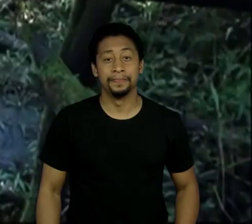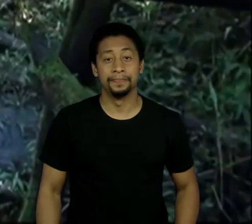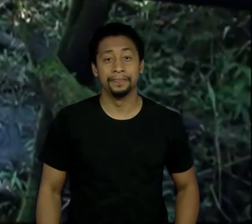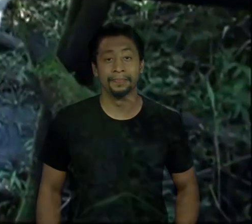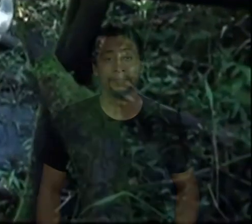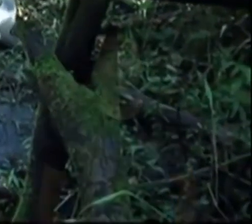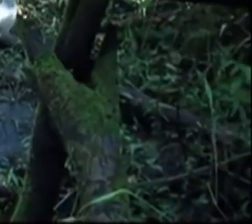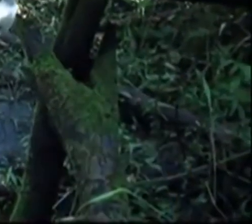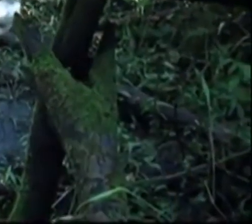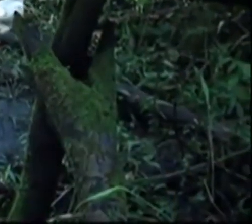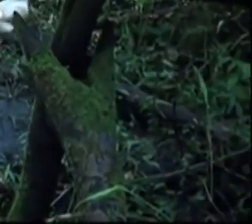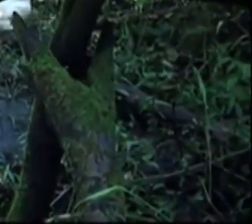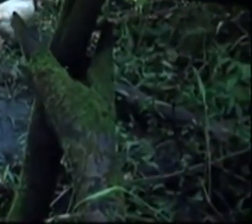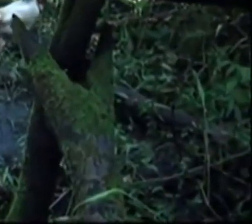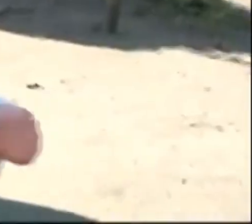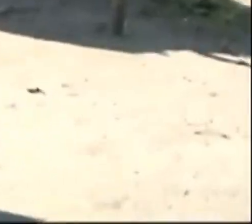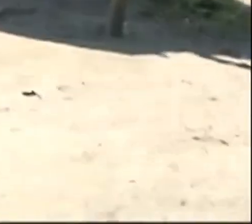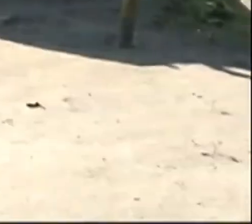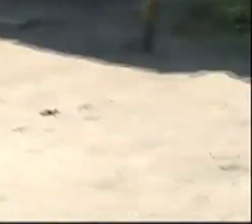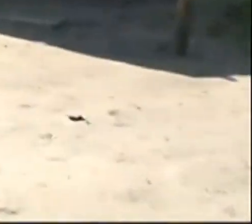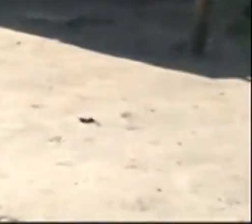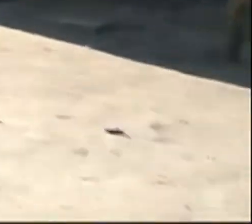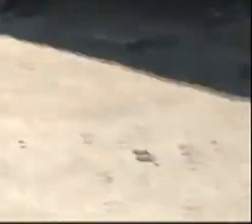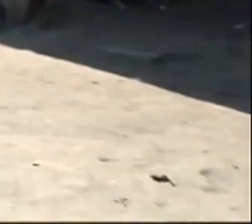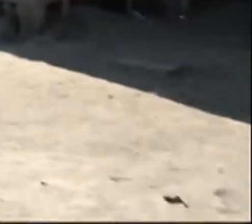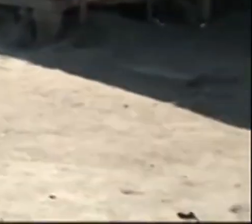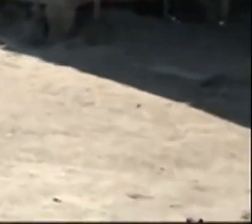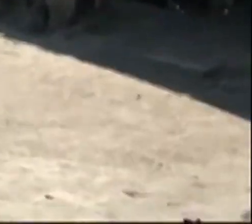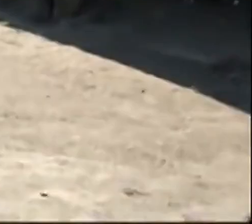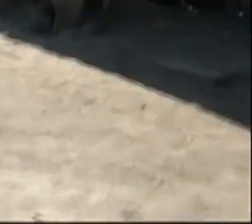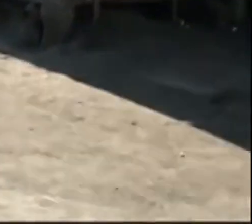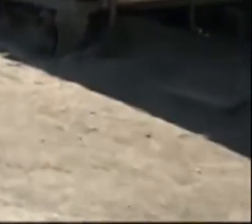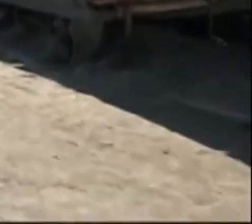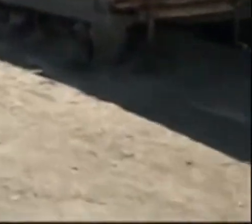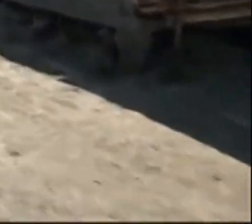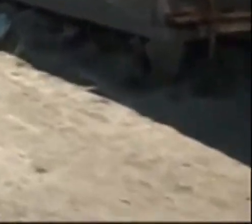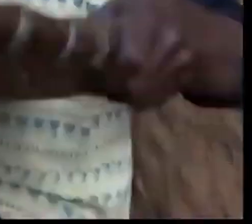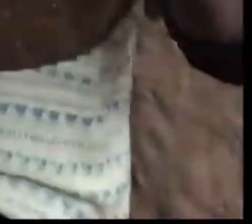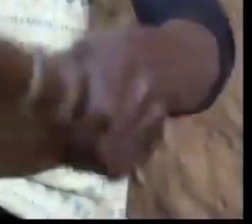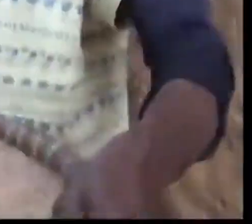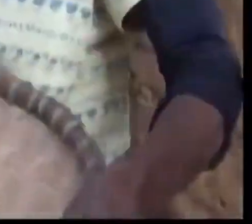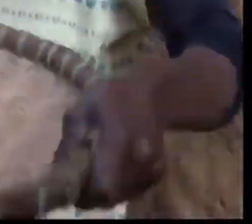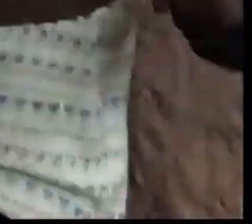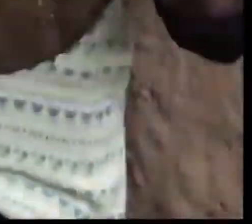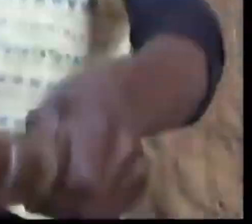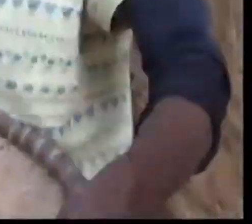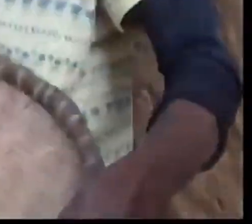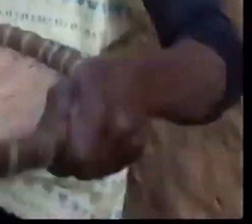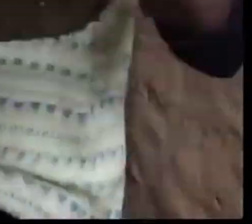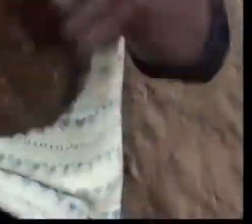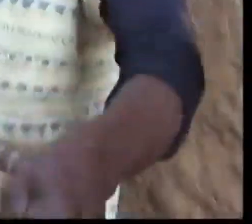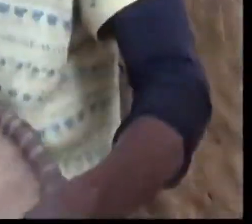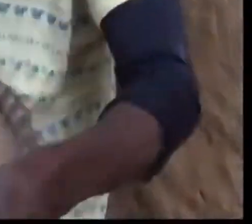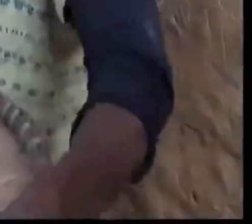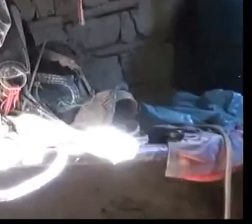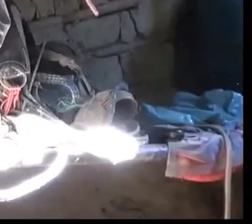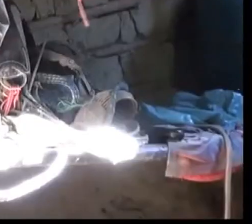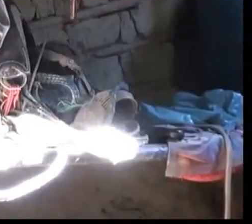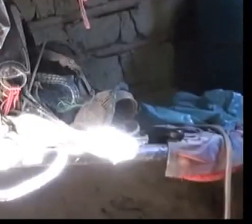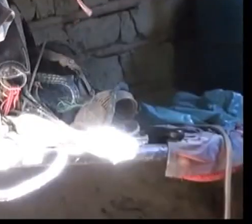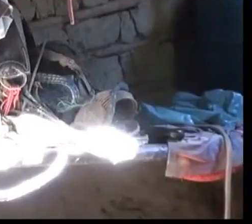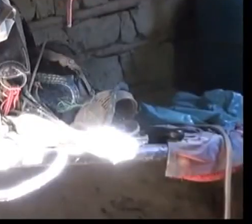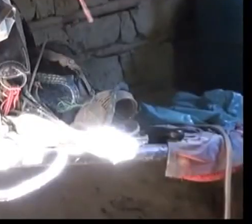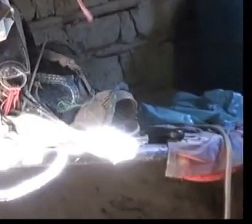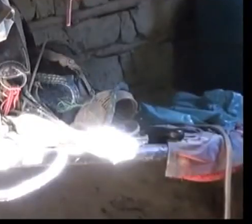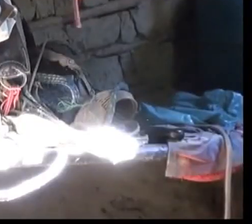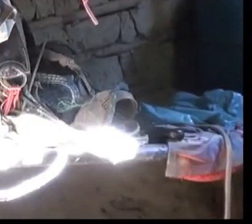tava na peneira, eu tava peneirando, eu tava no namoro, eu estava namorando. Tava